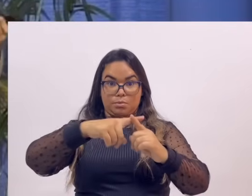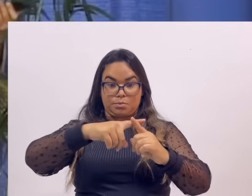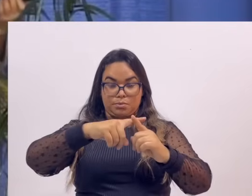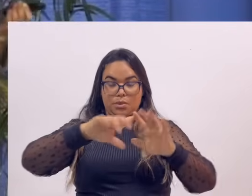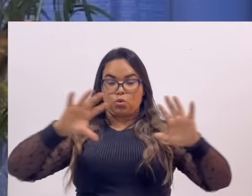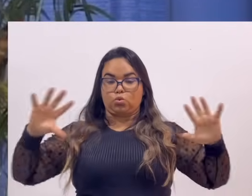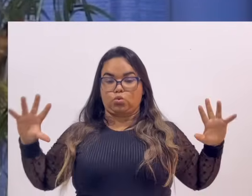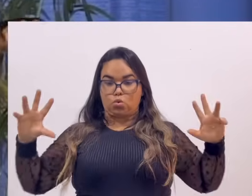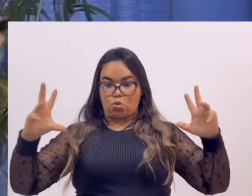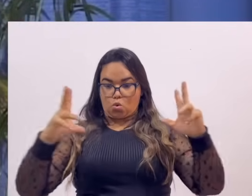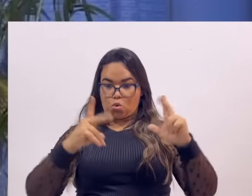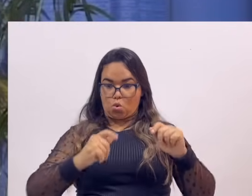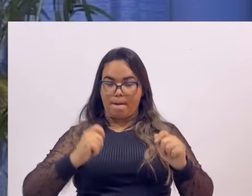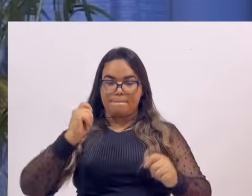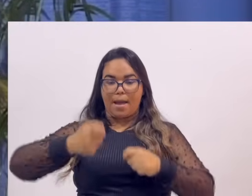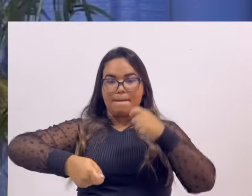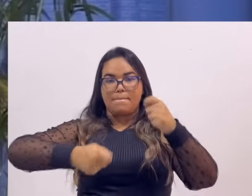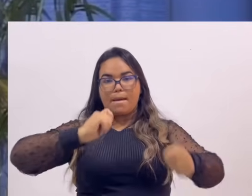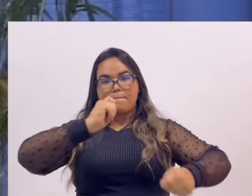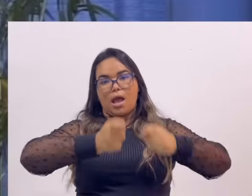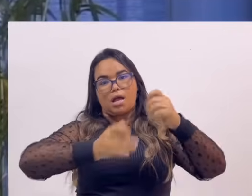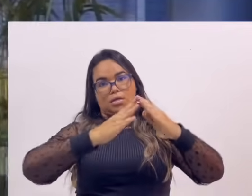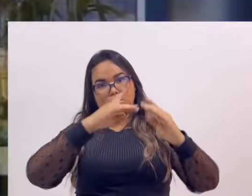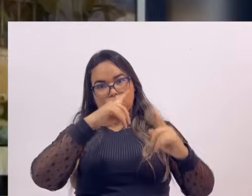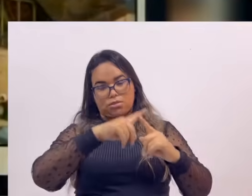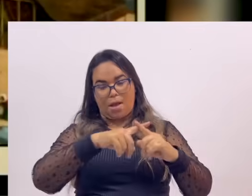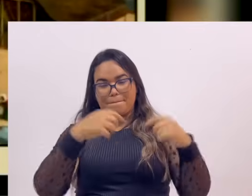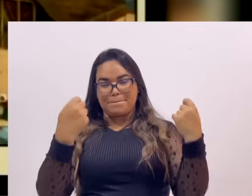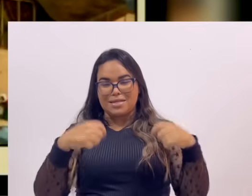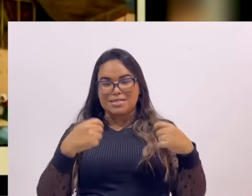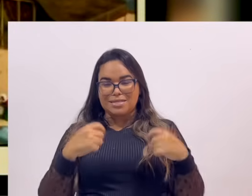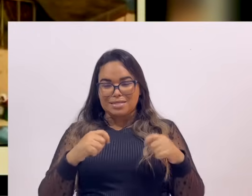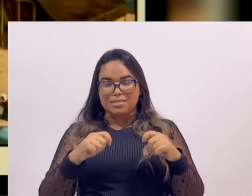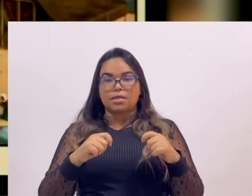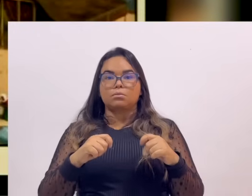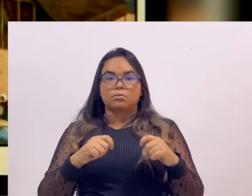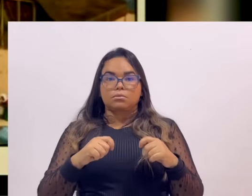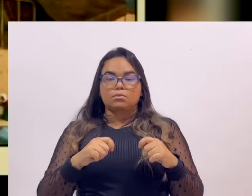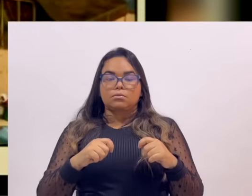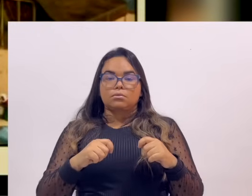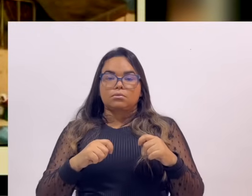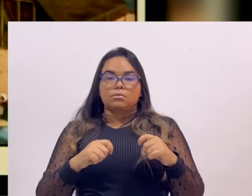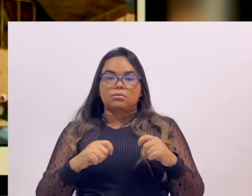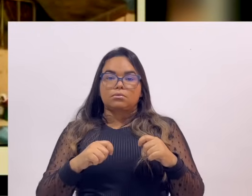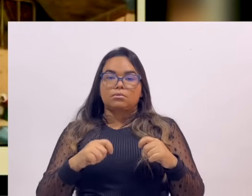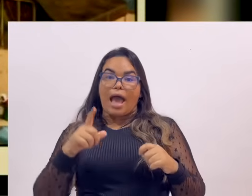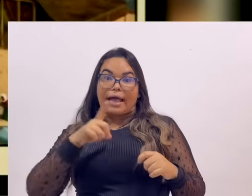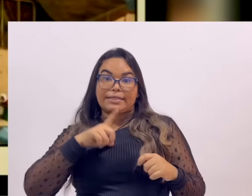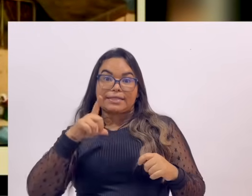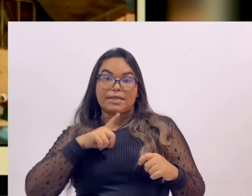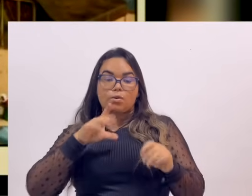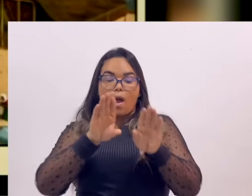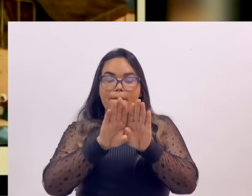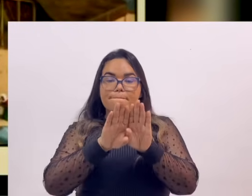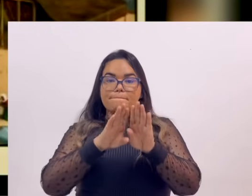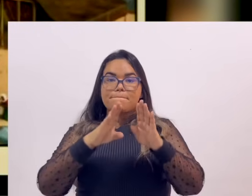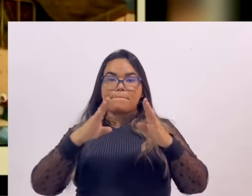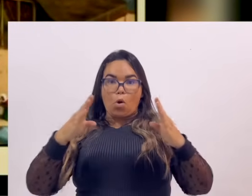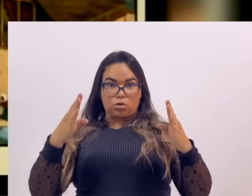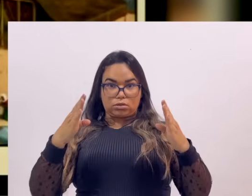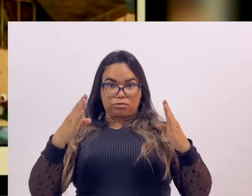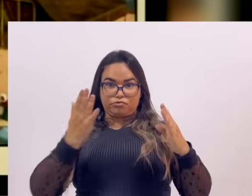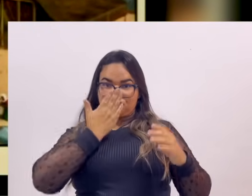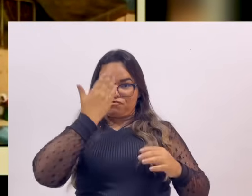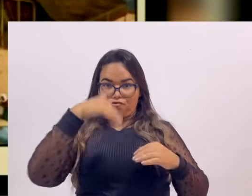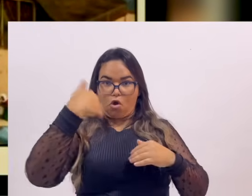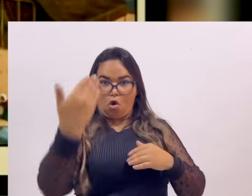pagar, têm que renunciar a alguma coisa. E aqui havia uma porta exterior. Uma